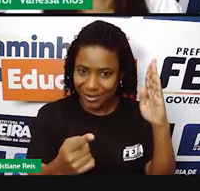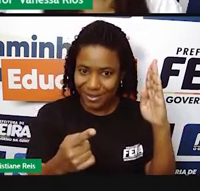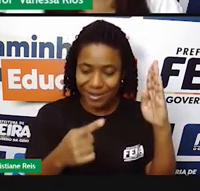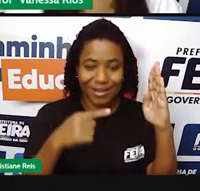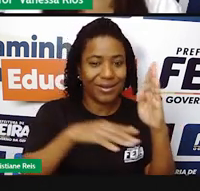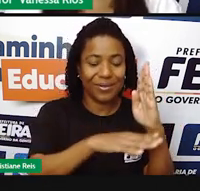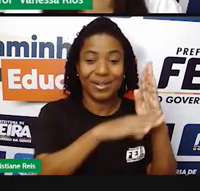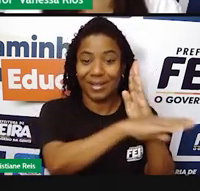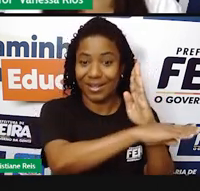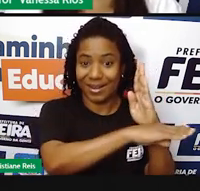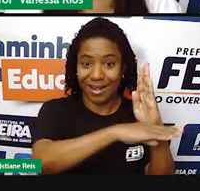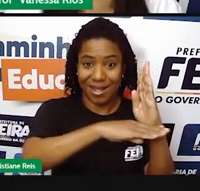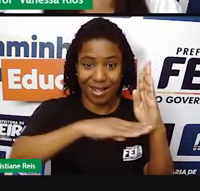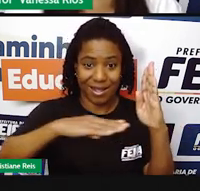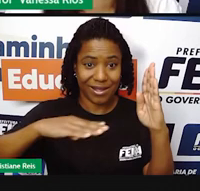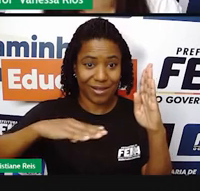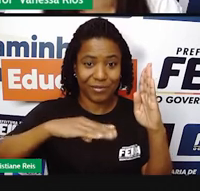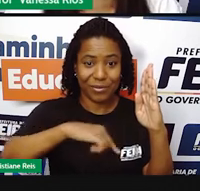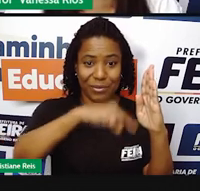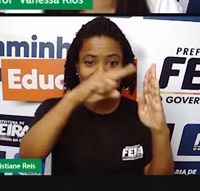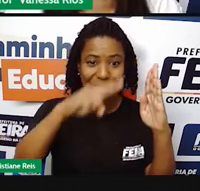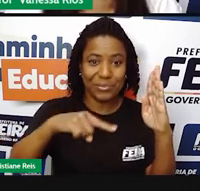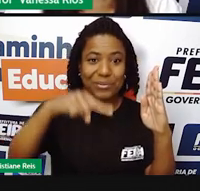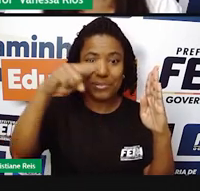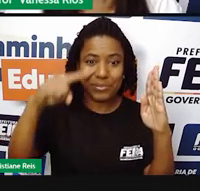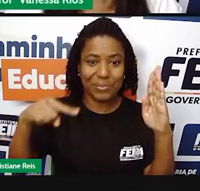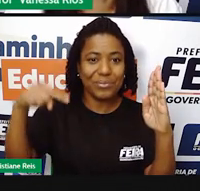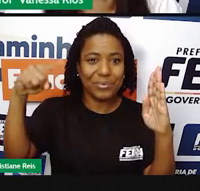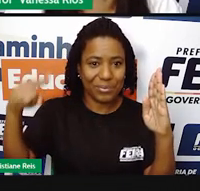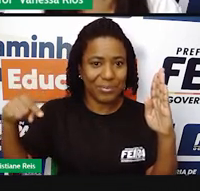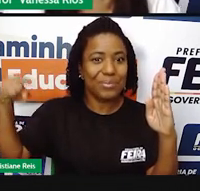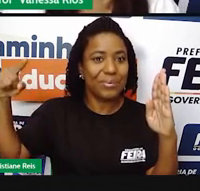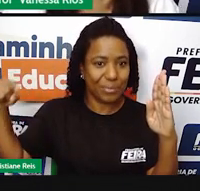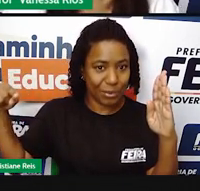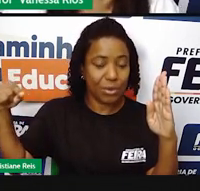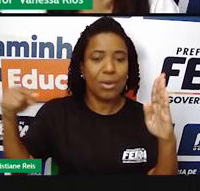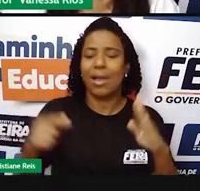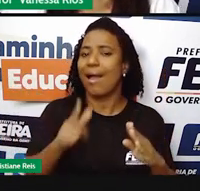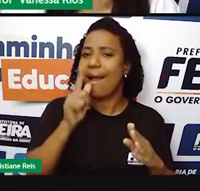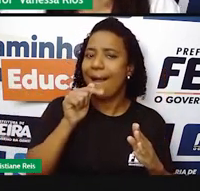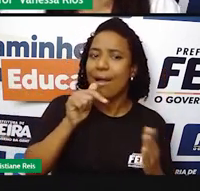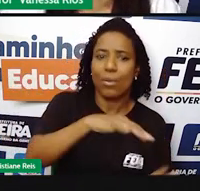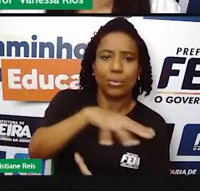de colunas, falando sobre a perda de água no mundo.